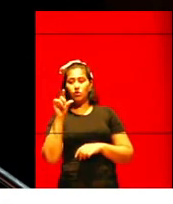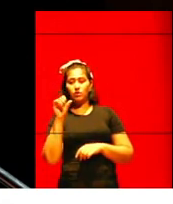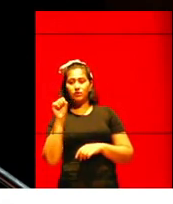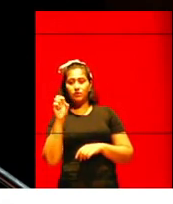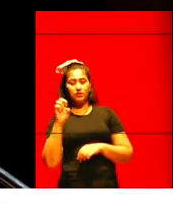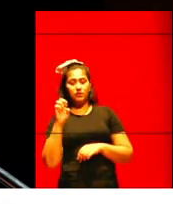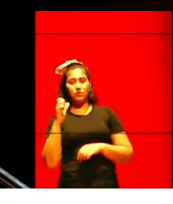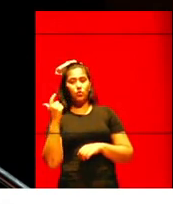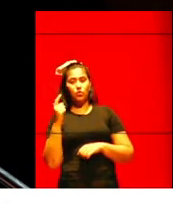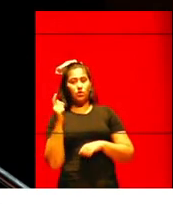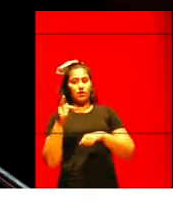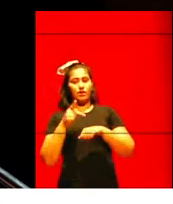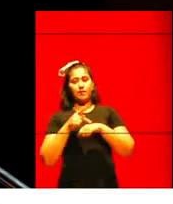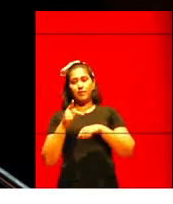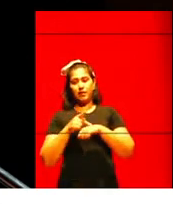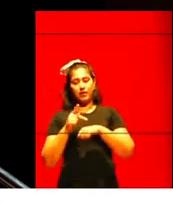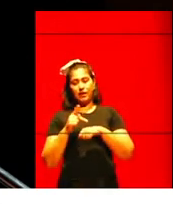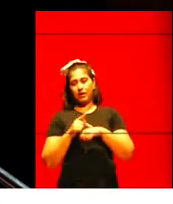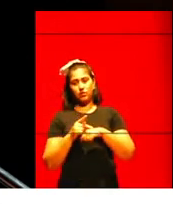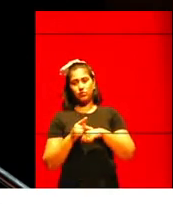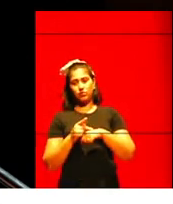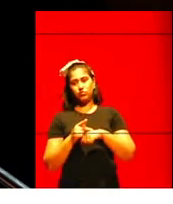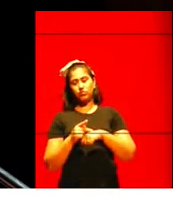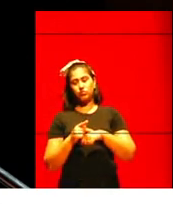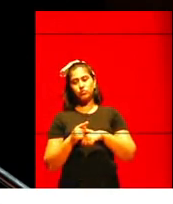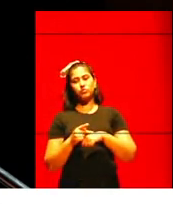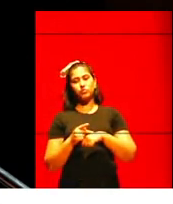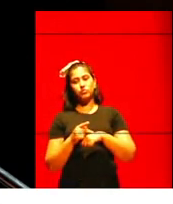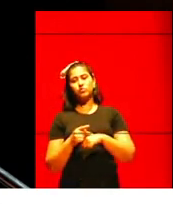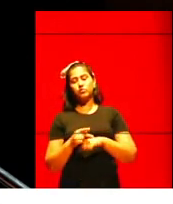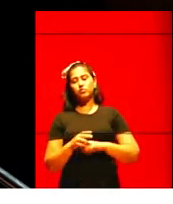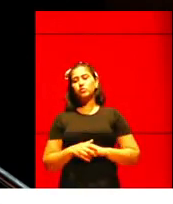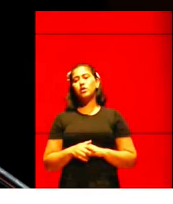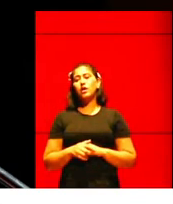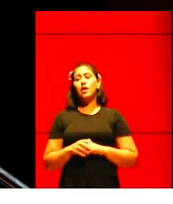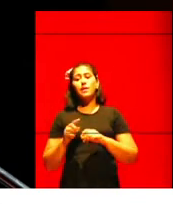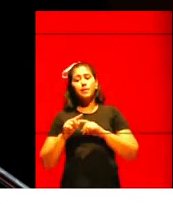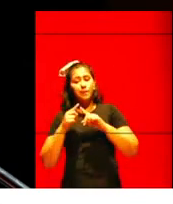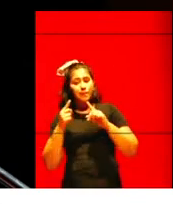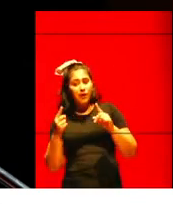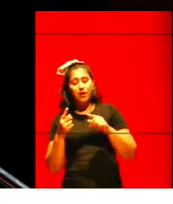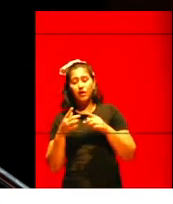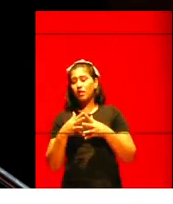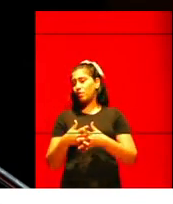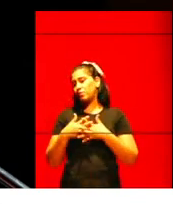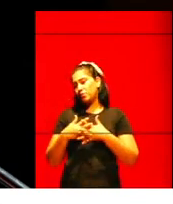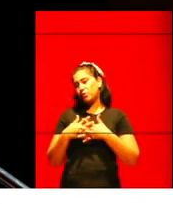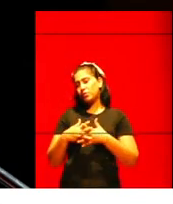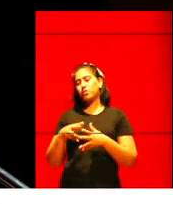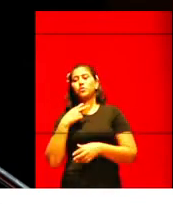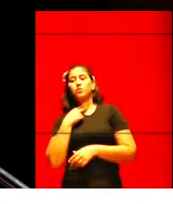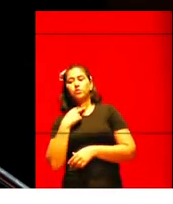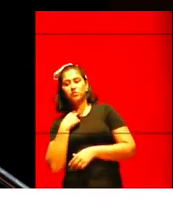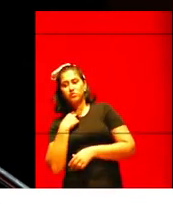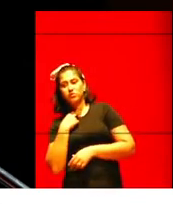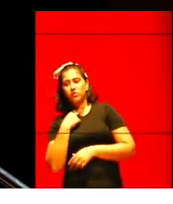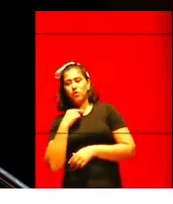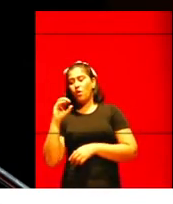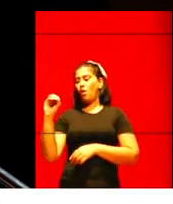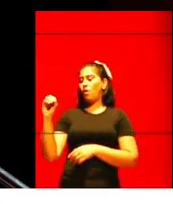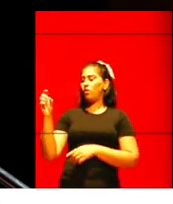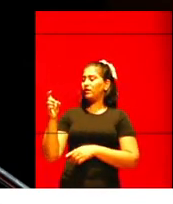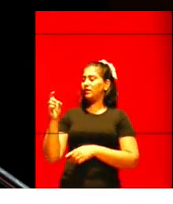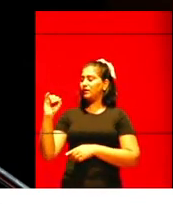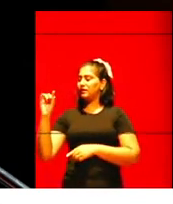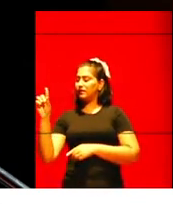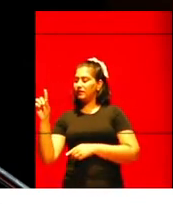quebrados em moléculas menores daquele carboidrato. Porém, não podemos confundir com a oxidação,